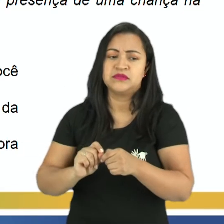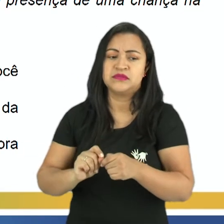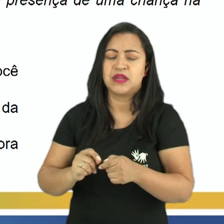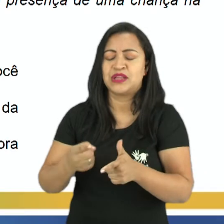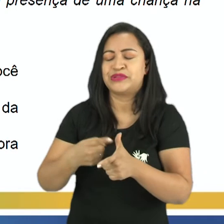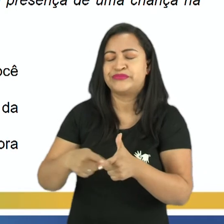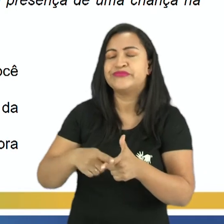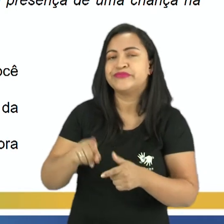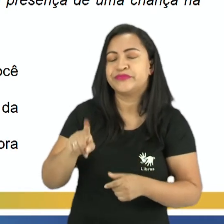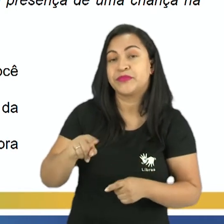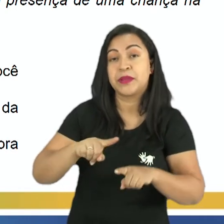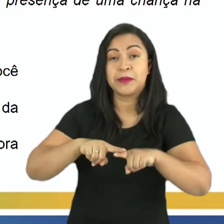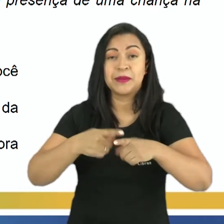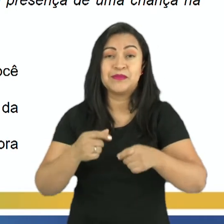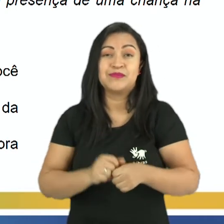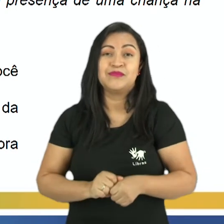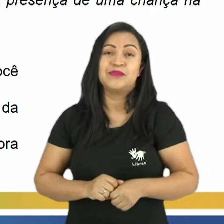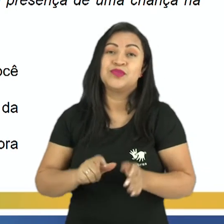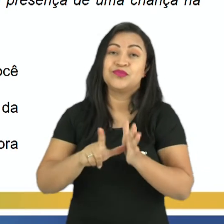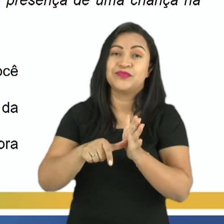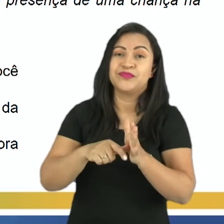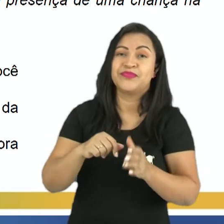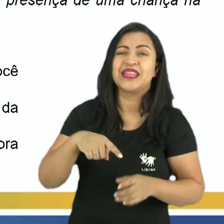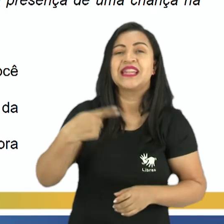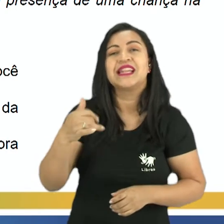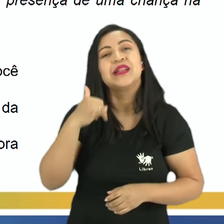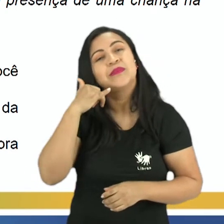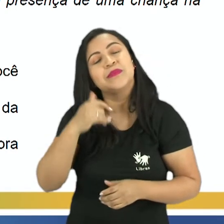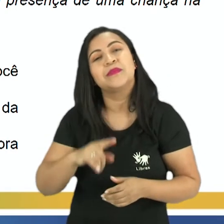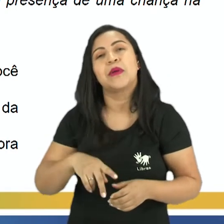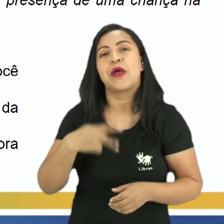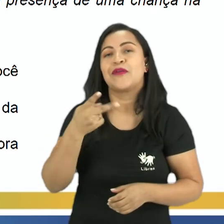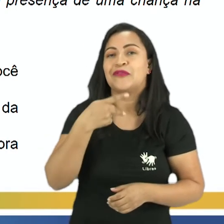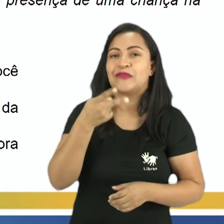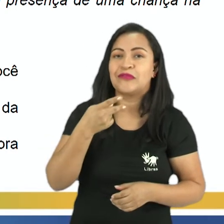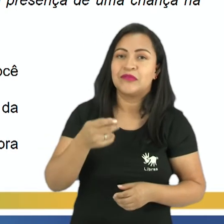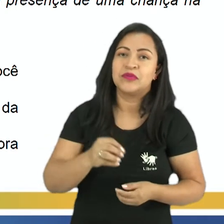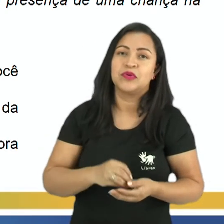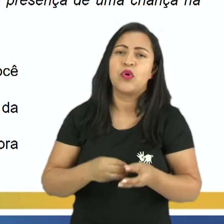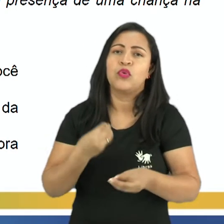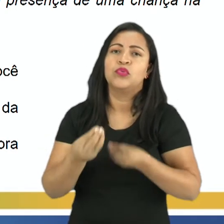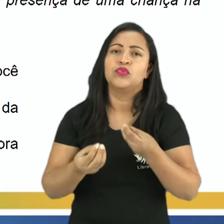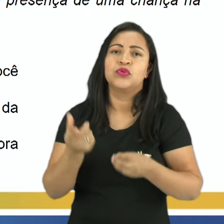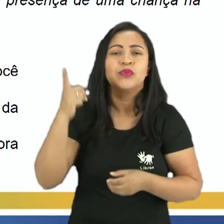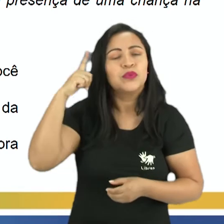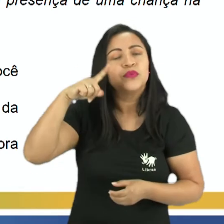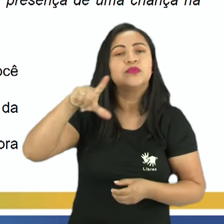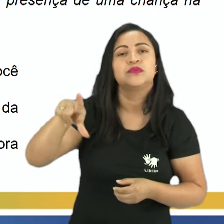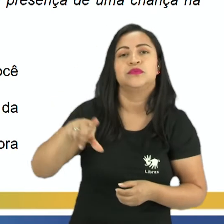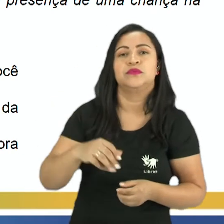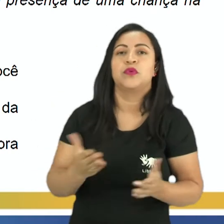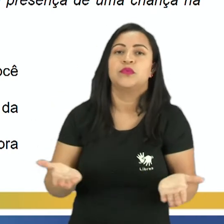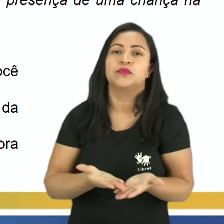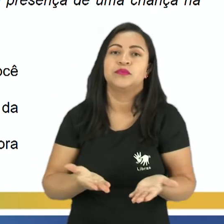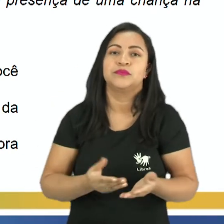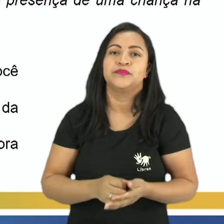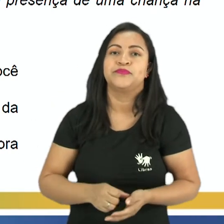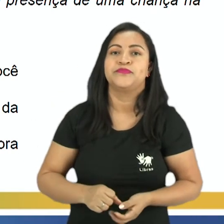mesmo, só que estou atrasadíssimo, depois você me liga para dizer como é que resolveu por hoje.